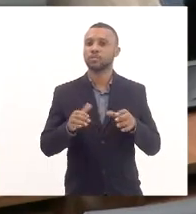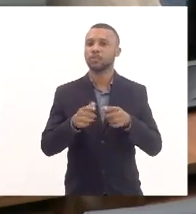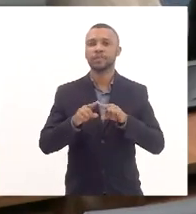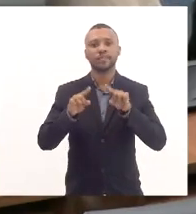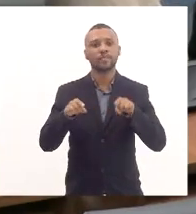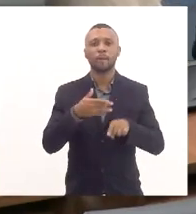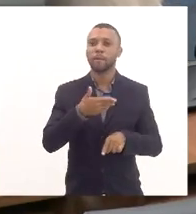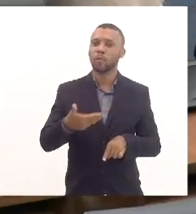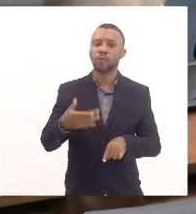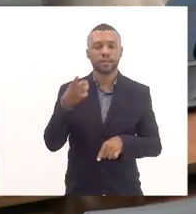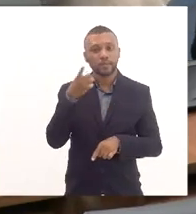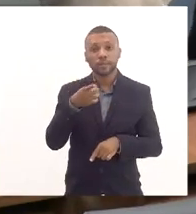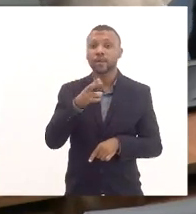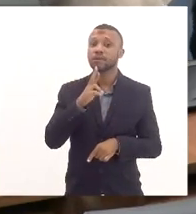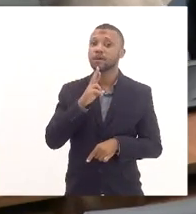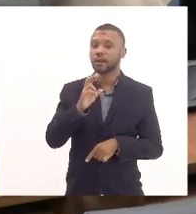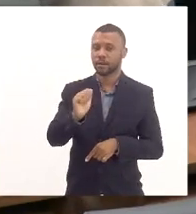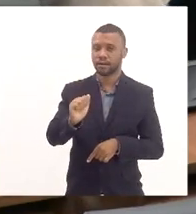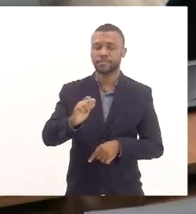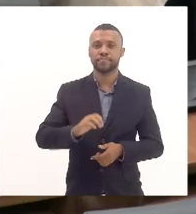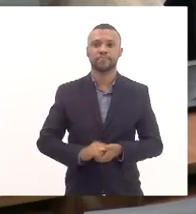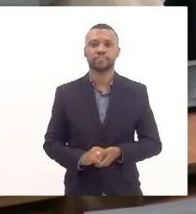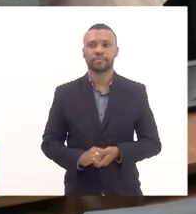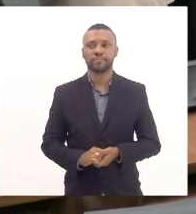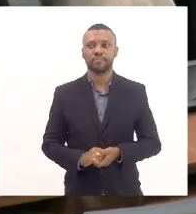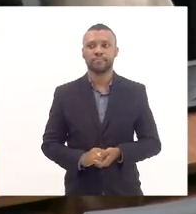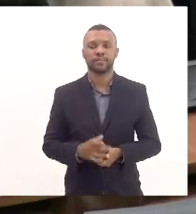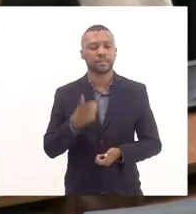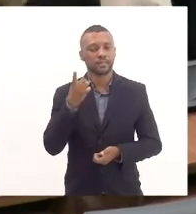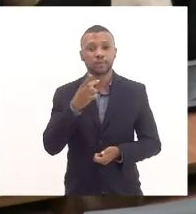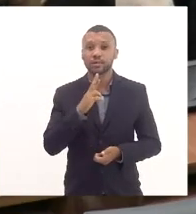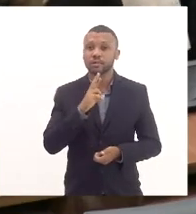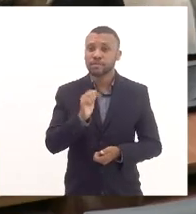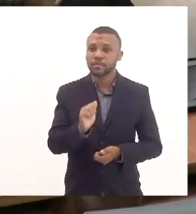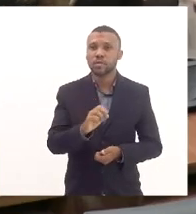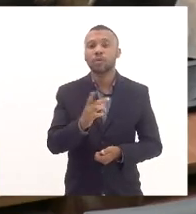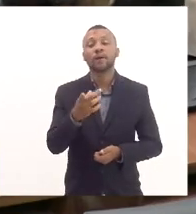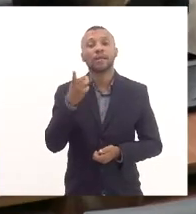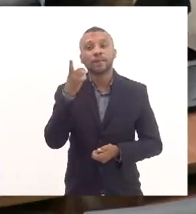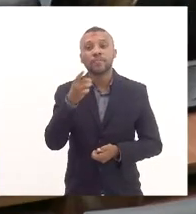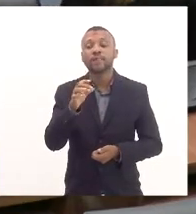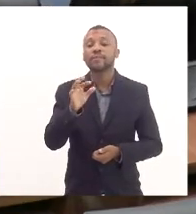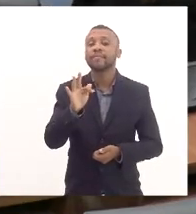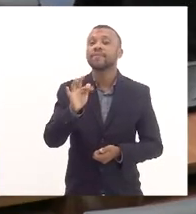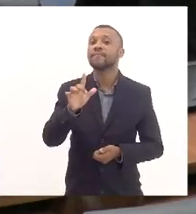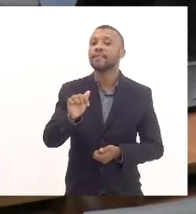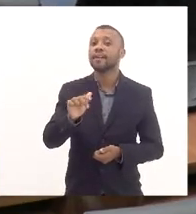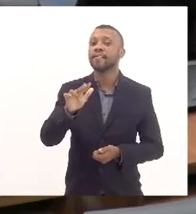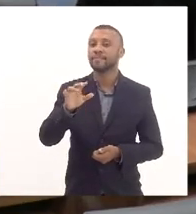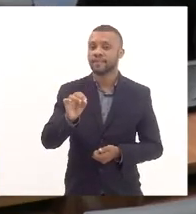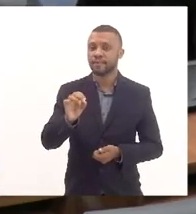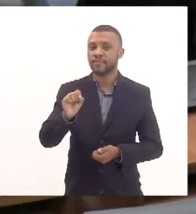pessoa que servidor Deputado Rodrigo Amorim Deputado Rodrigo Amorim Deputado Flávio serafini